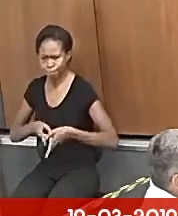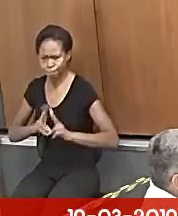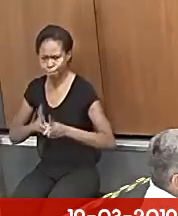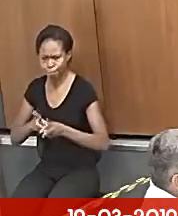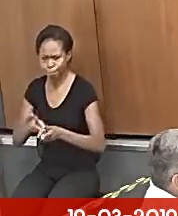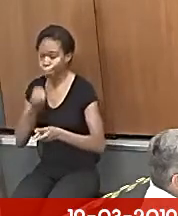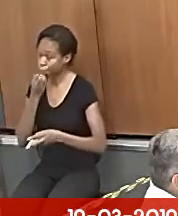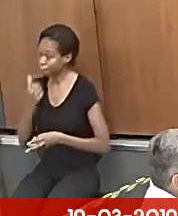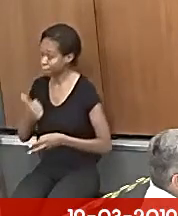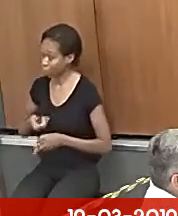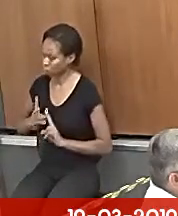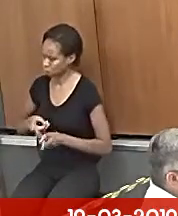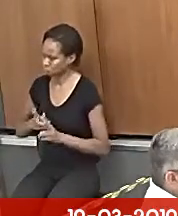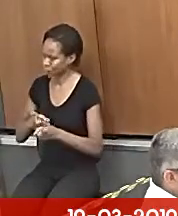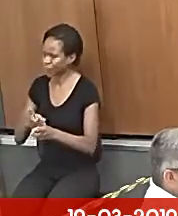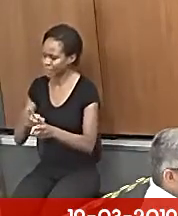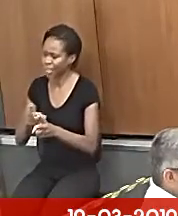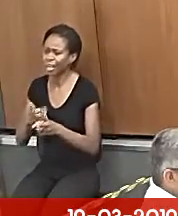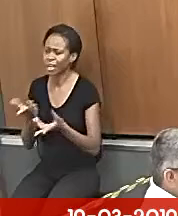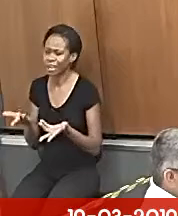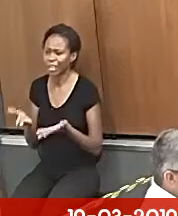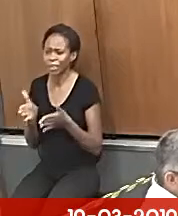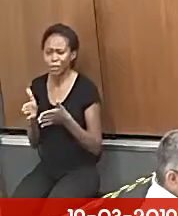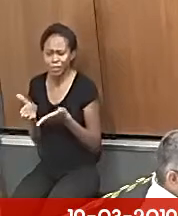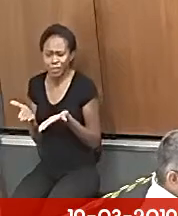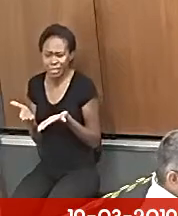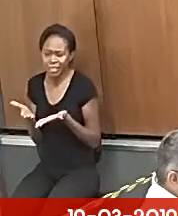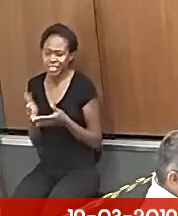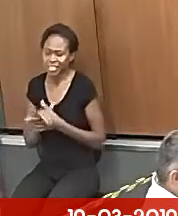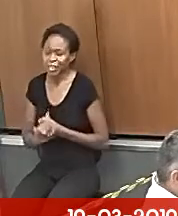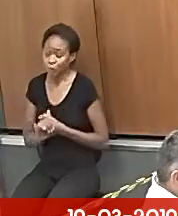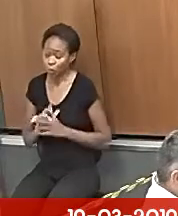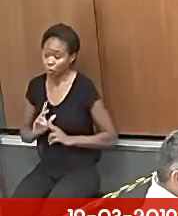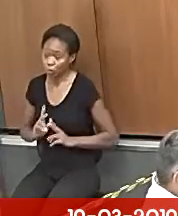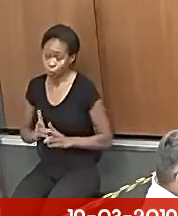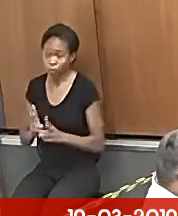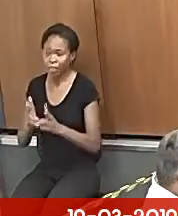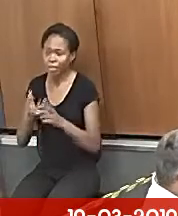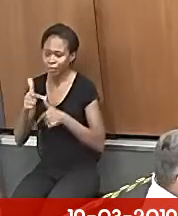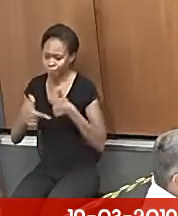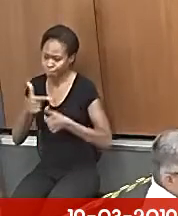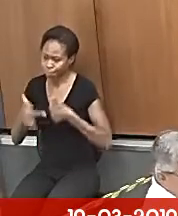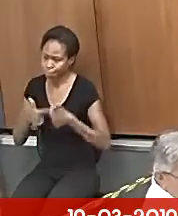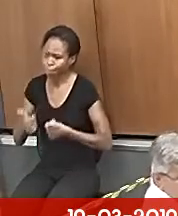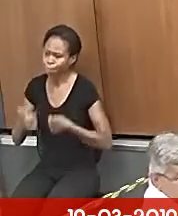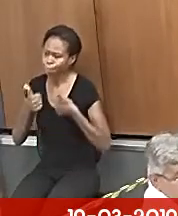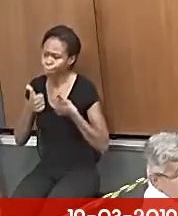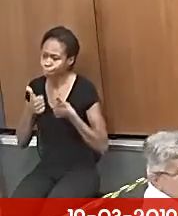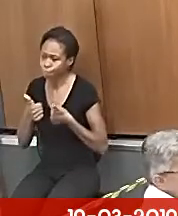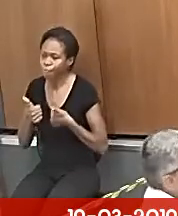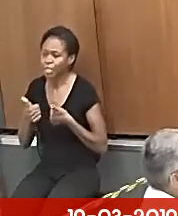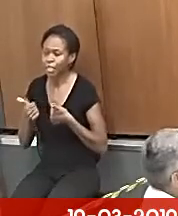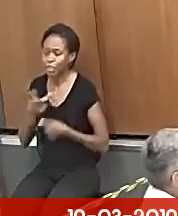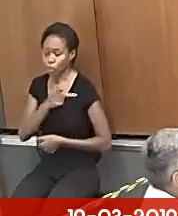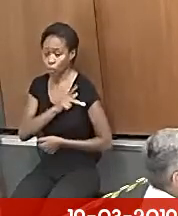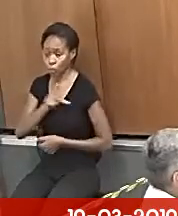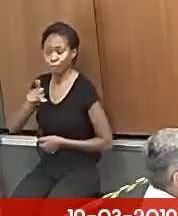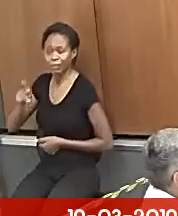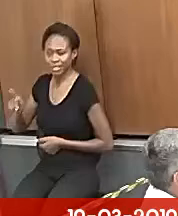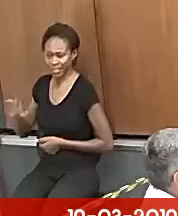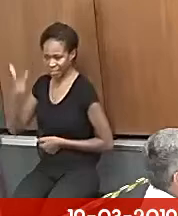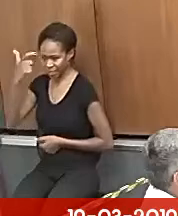continuar e buscar como exemplo e inspiração é isso que estamos fazendo aqui na condição de presidente nessa